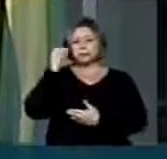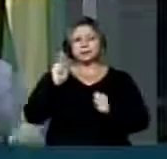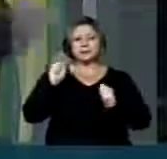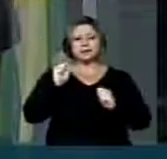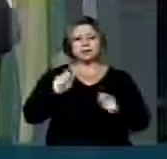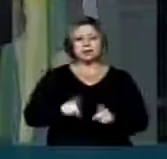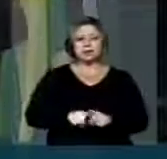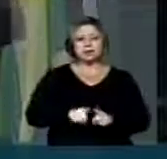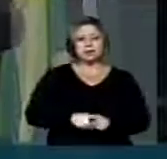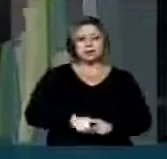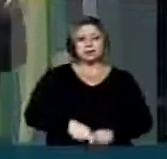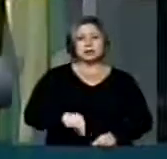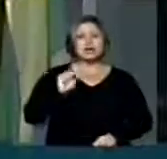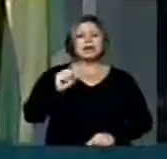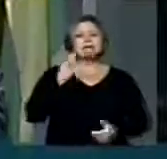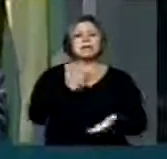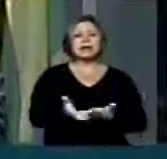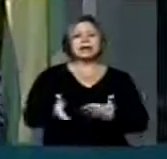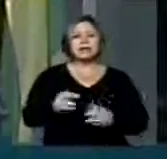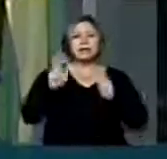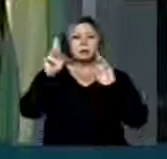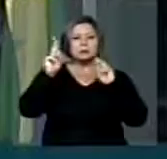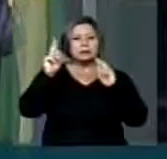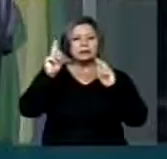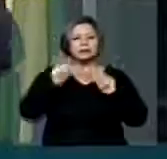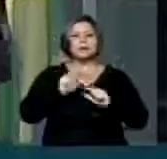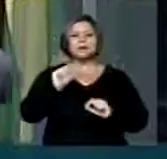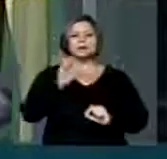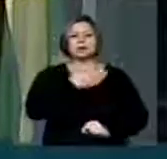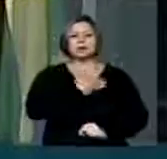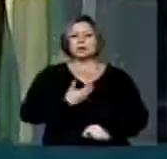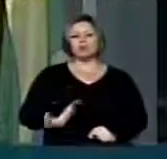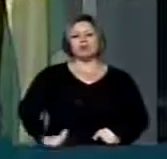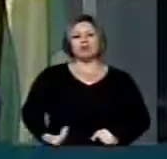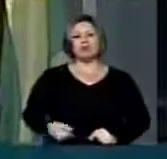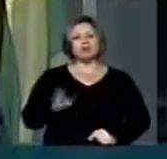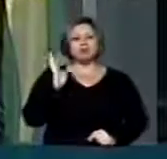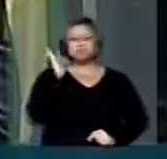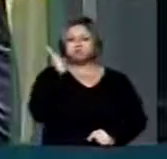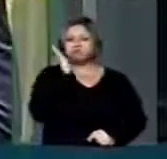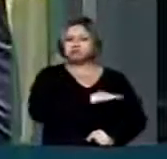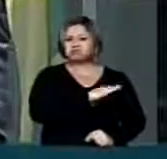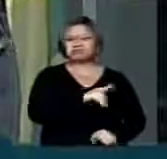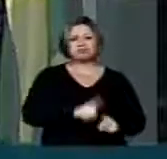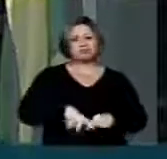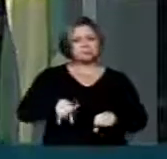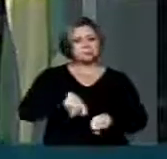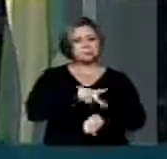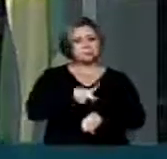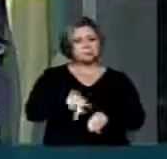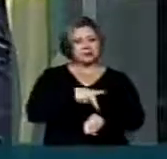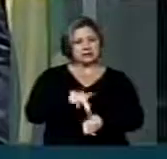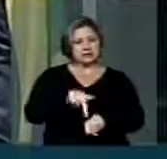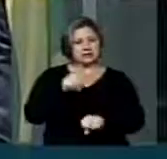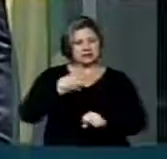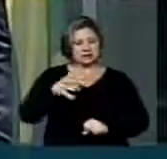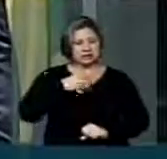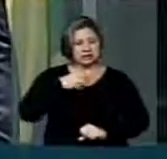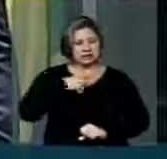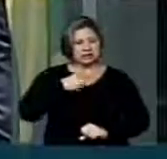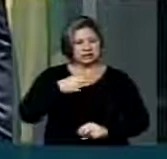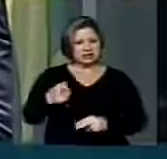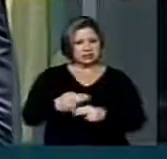a torcida foi esse governo incompetente que coloca o país nu a